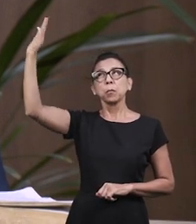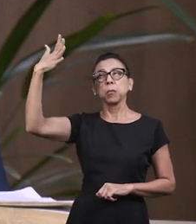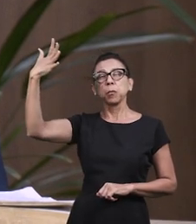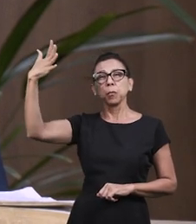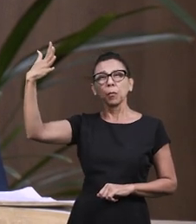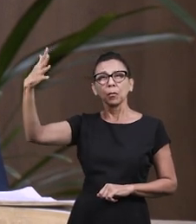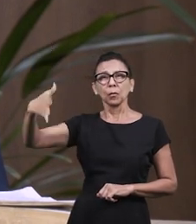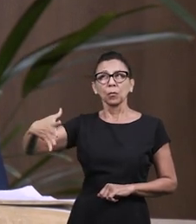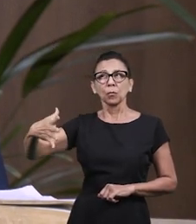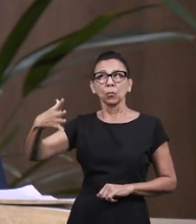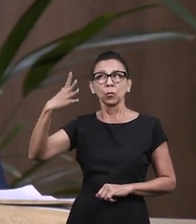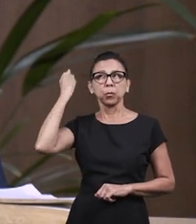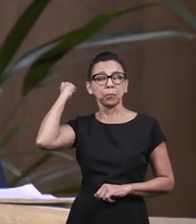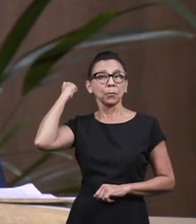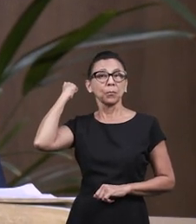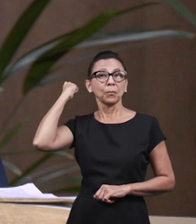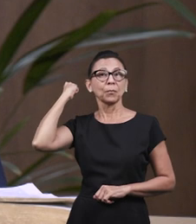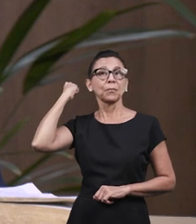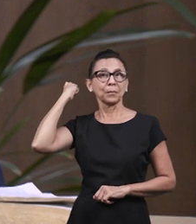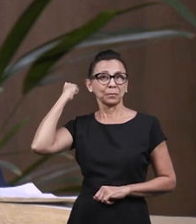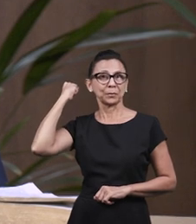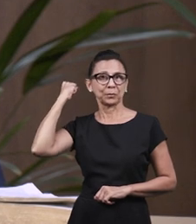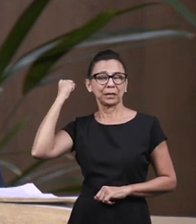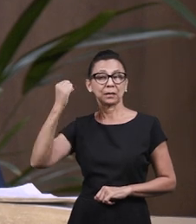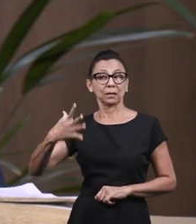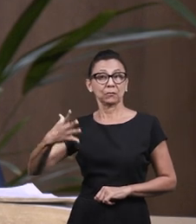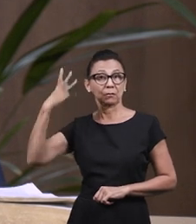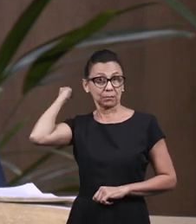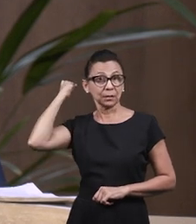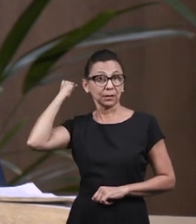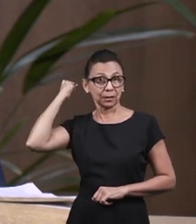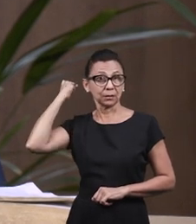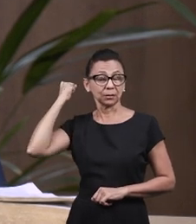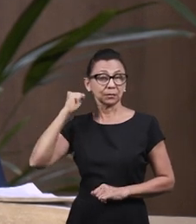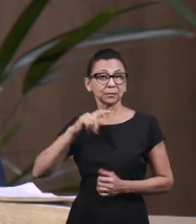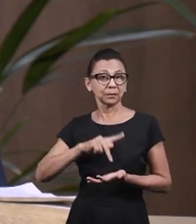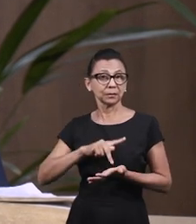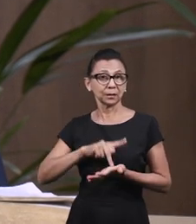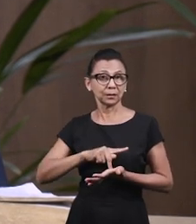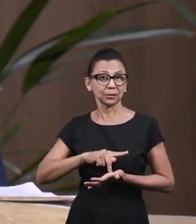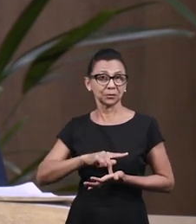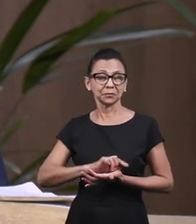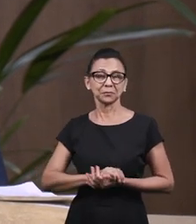em velocidade, que é a função do tempo também, mas chega em velocidade, não é?